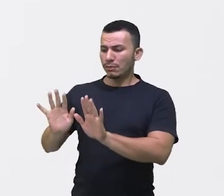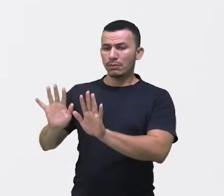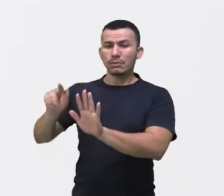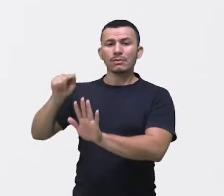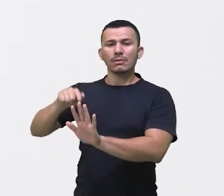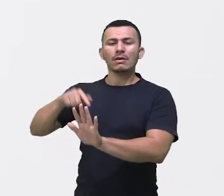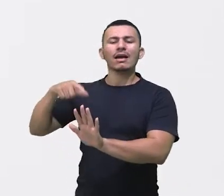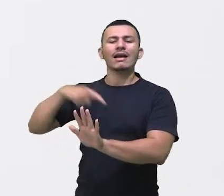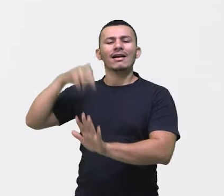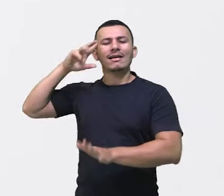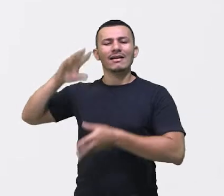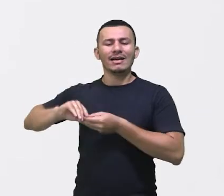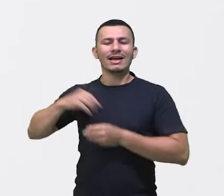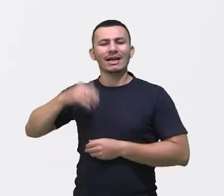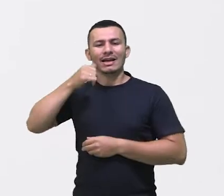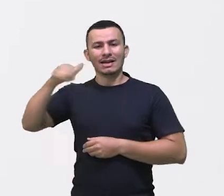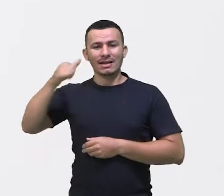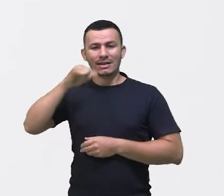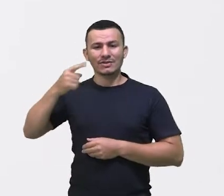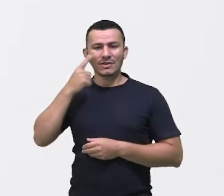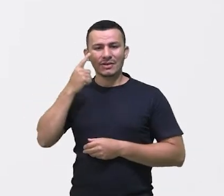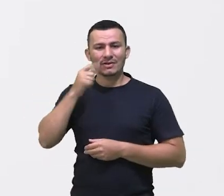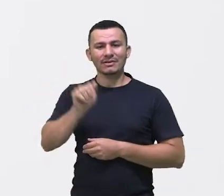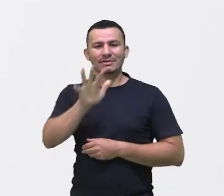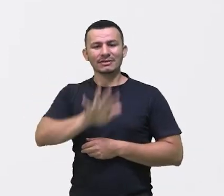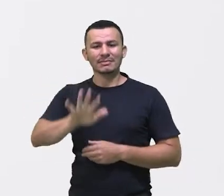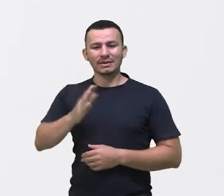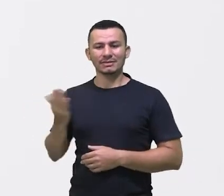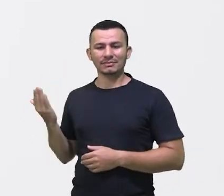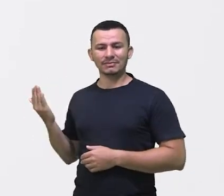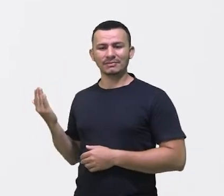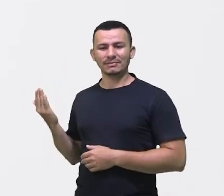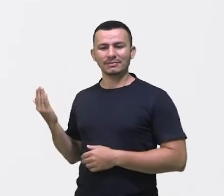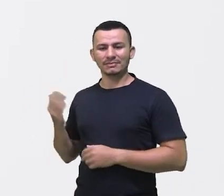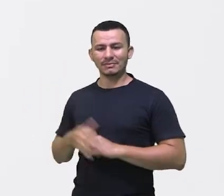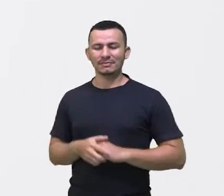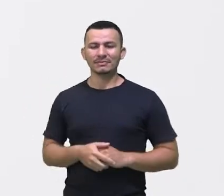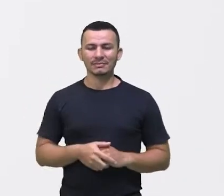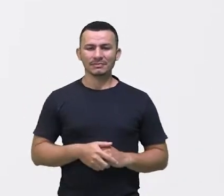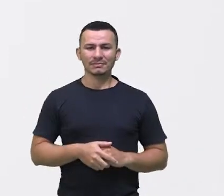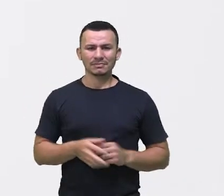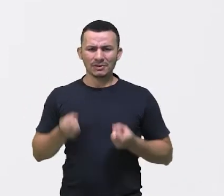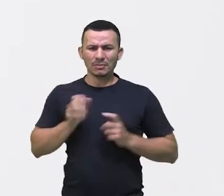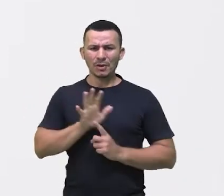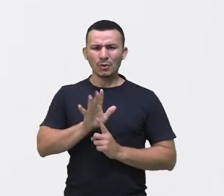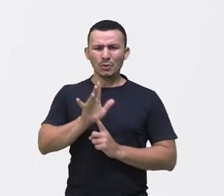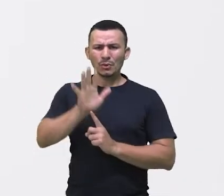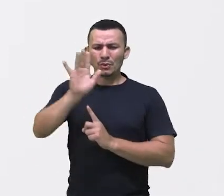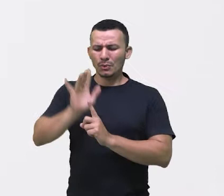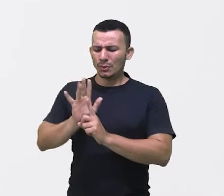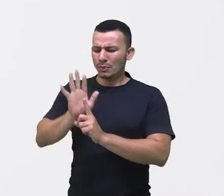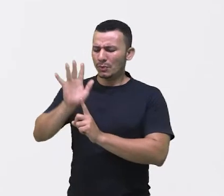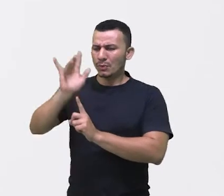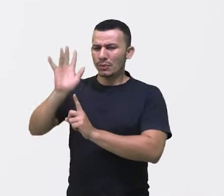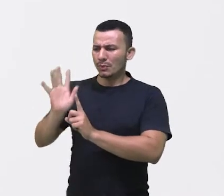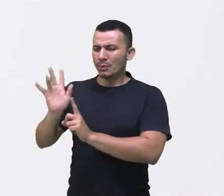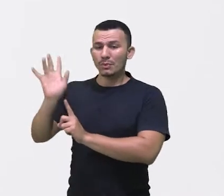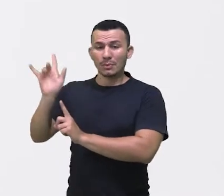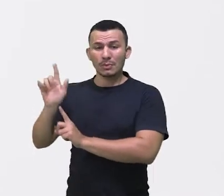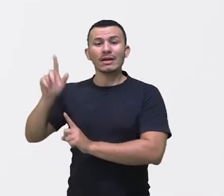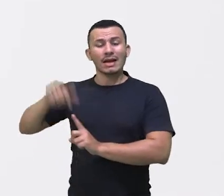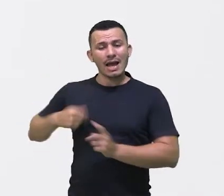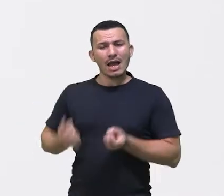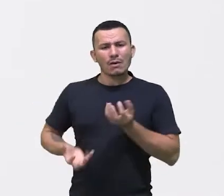é produzida, então, a energia, como vocês estão observando aqui na imagem. Vocês conseguem observar? Esse vapor saindo é justamente